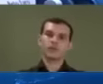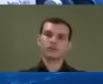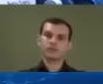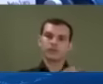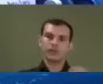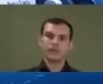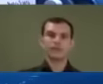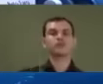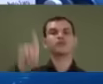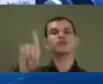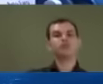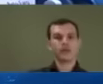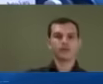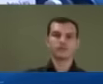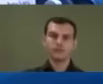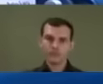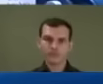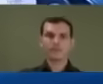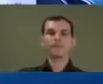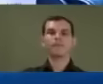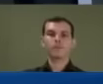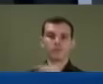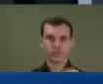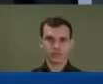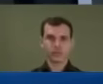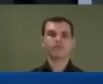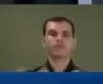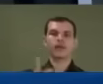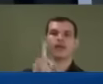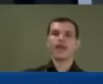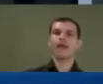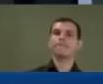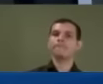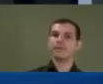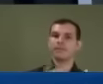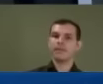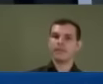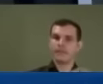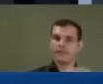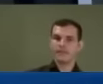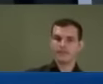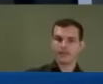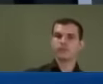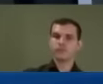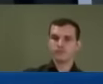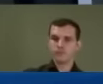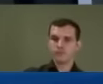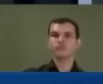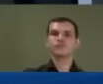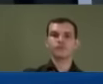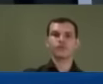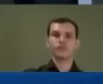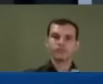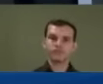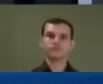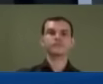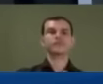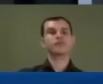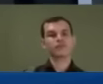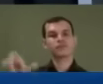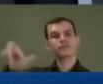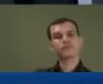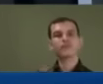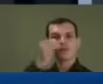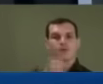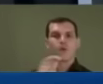direito à transposição. Aliás, a primeira das emendas constitucionais que garante o direito à transposição, o senador Confúcio foi um dos que trabalhou para